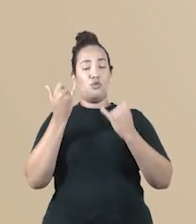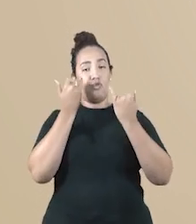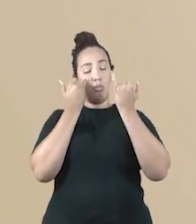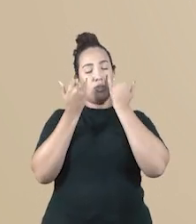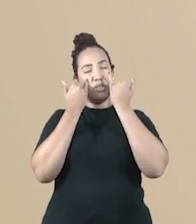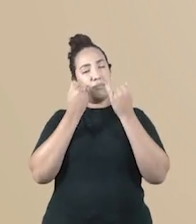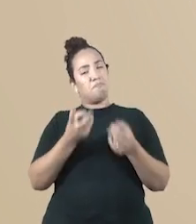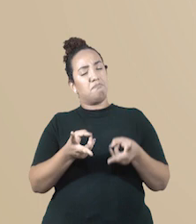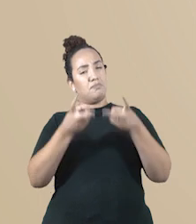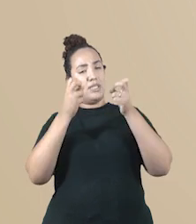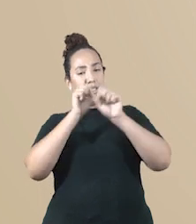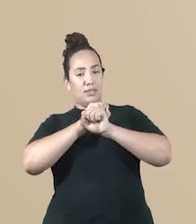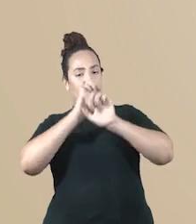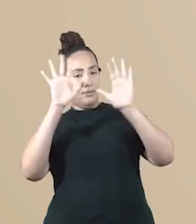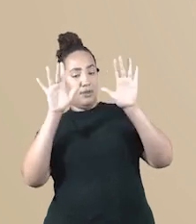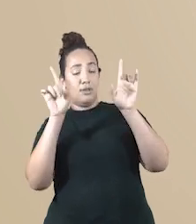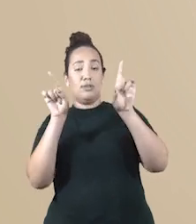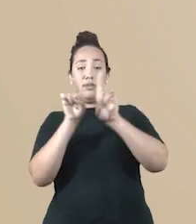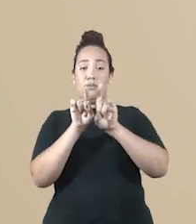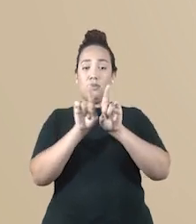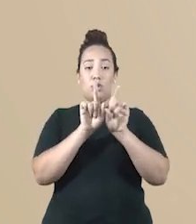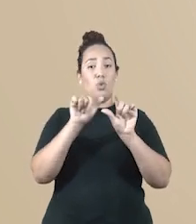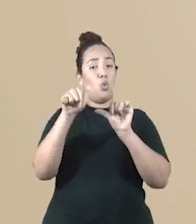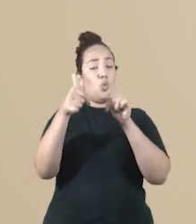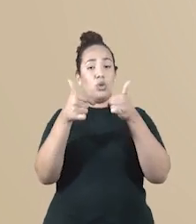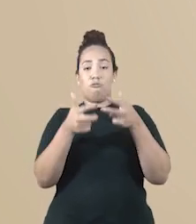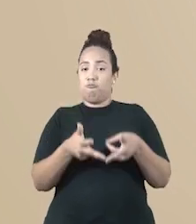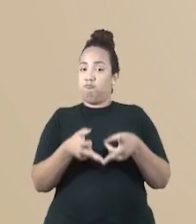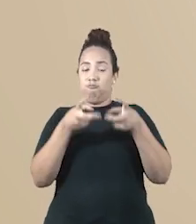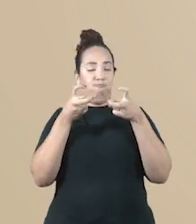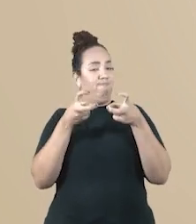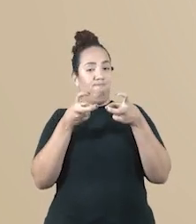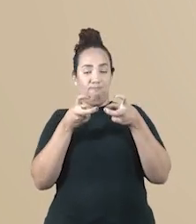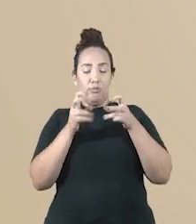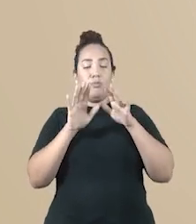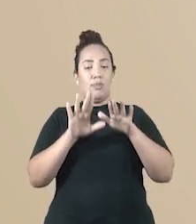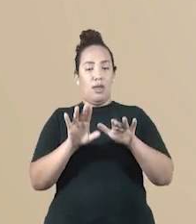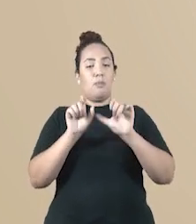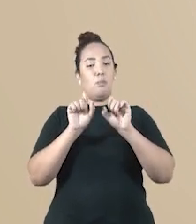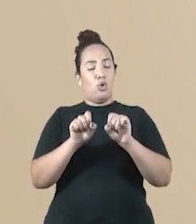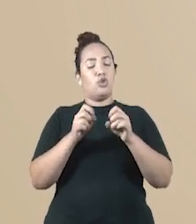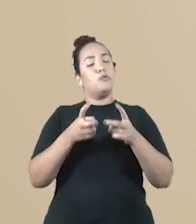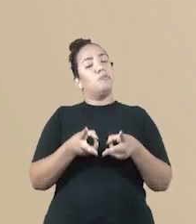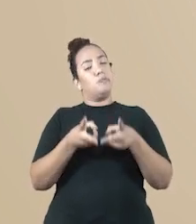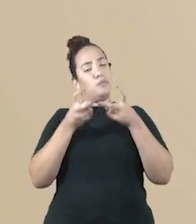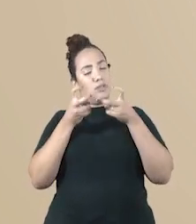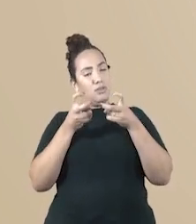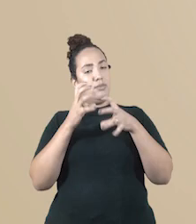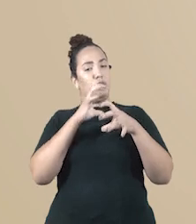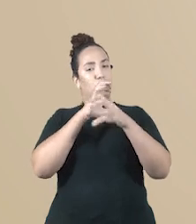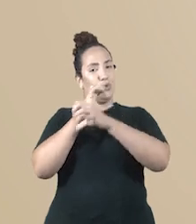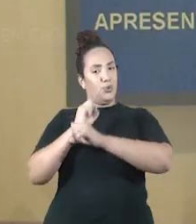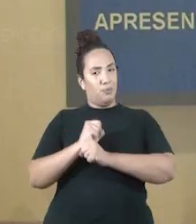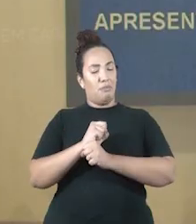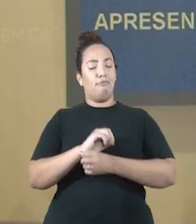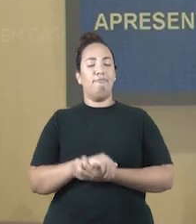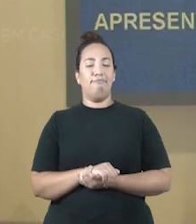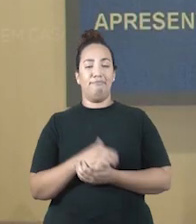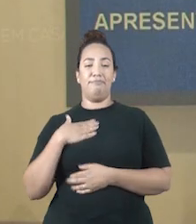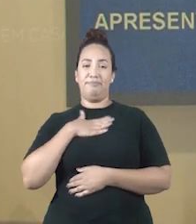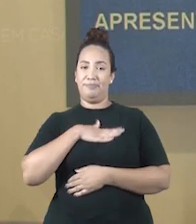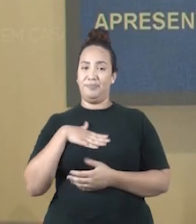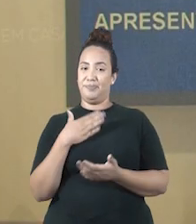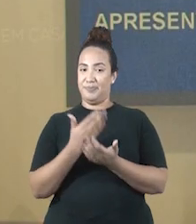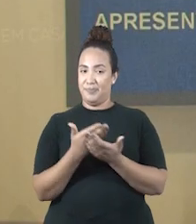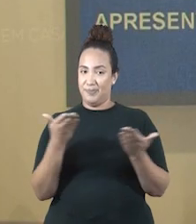informações visíveis ou outras que não estão visíveis, mas que podemos interpretar e calcular. Gostou